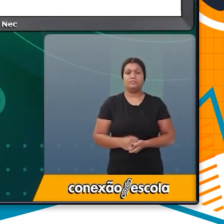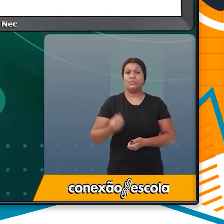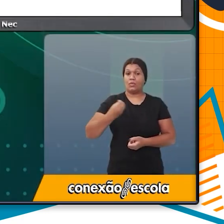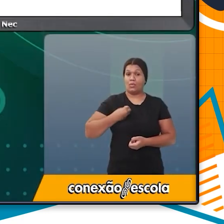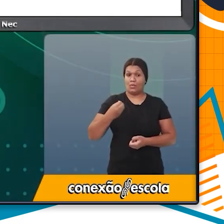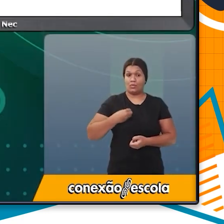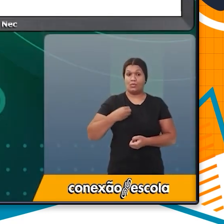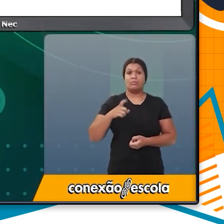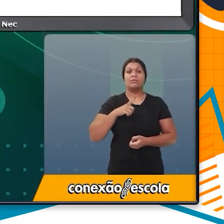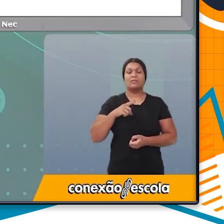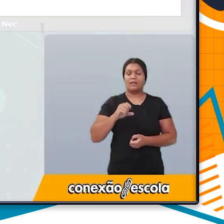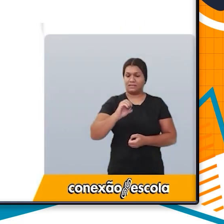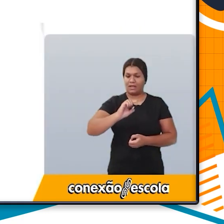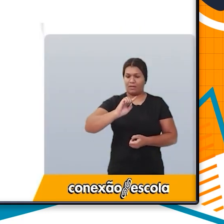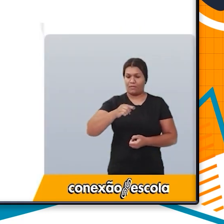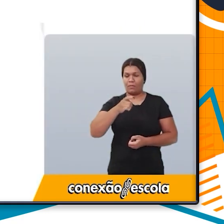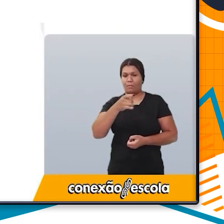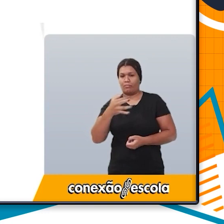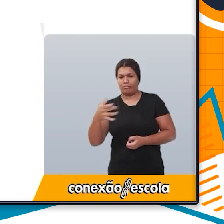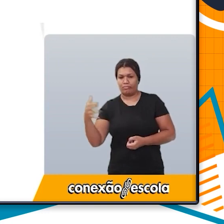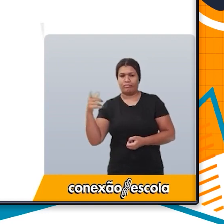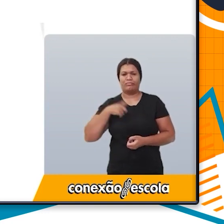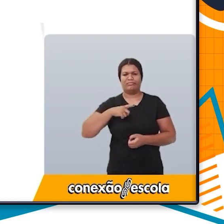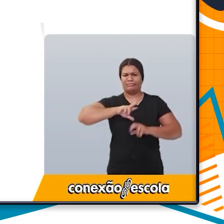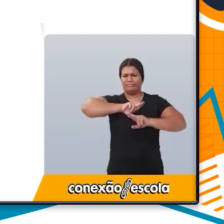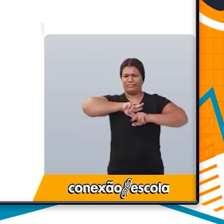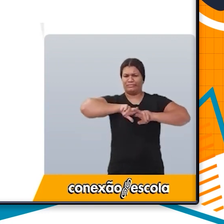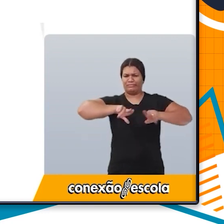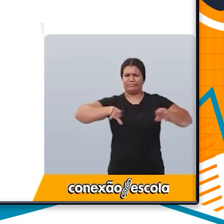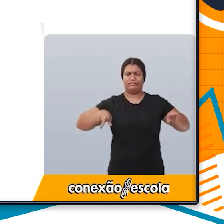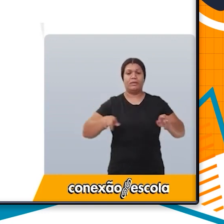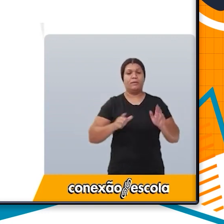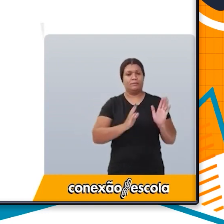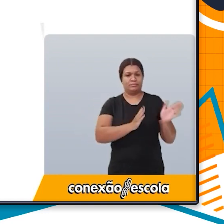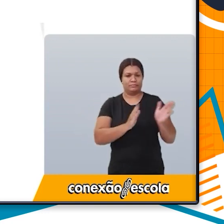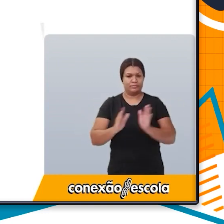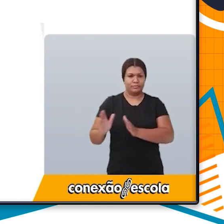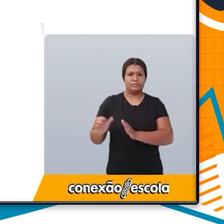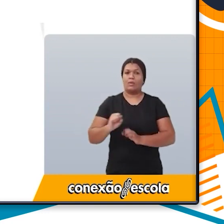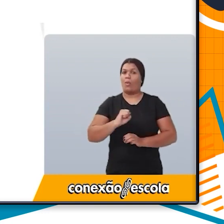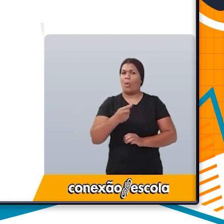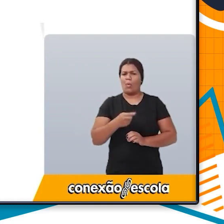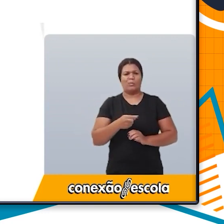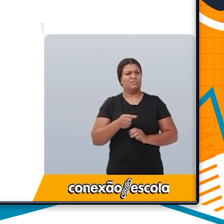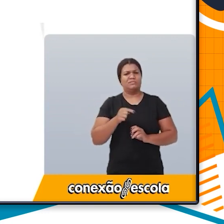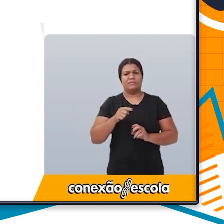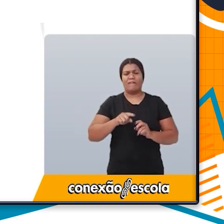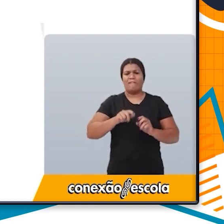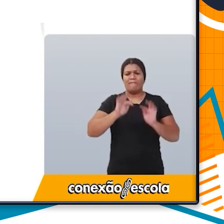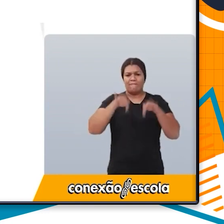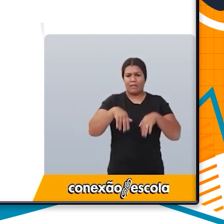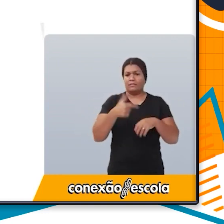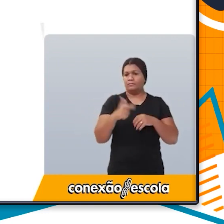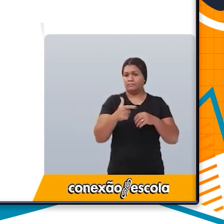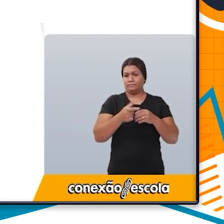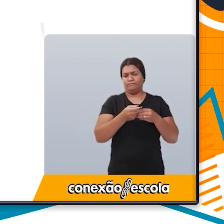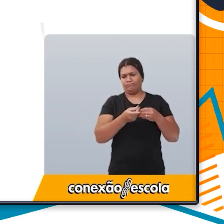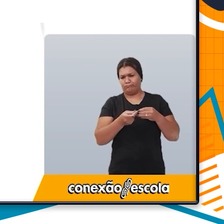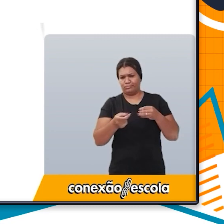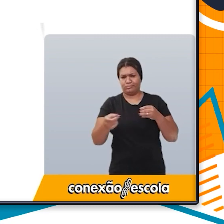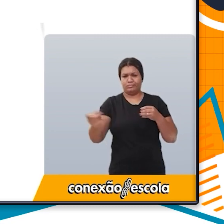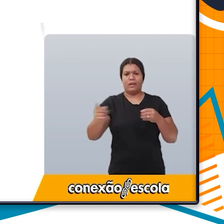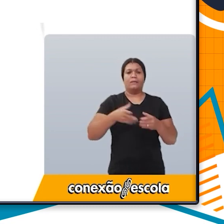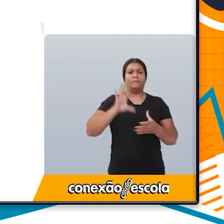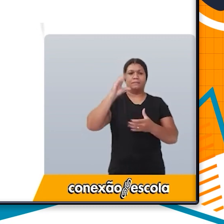Os números decimais com finitas ordens decimais ou extensão finita fazem parte do conjunto dos